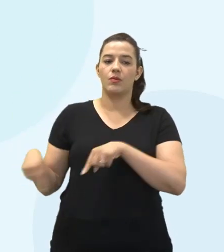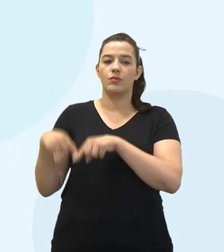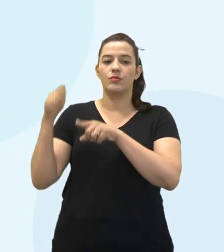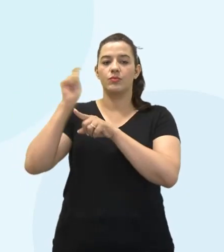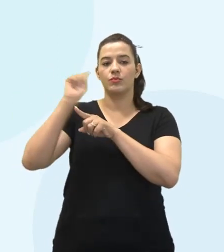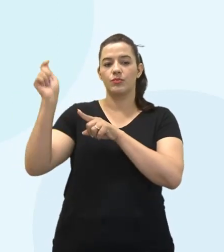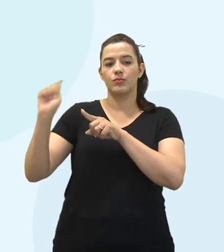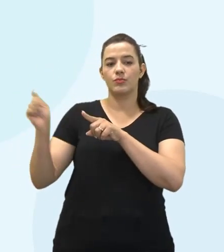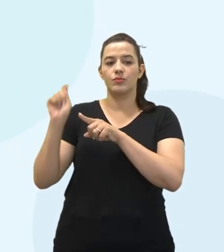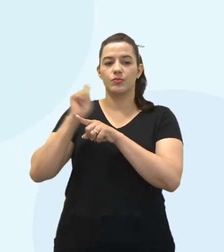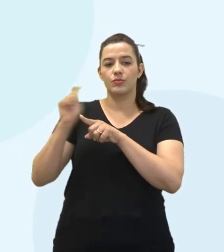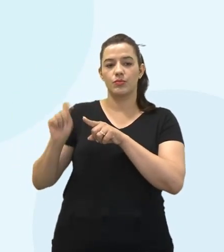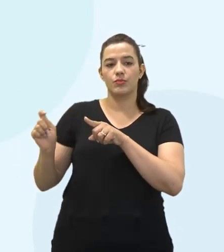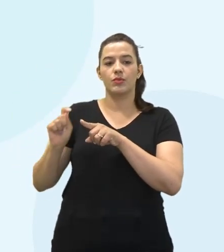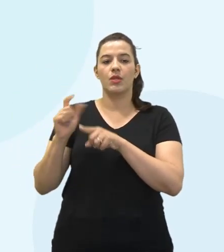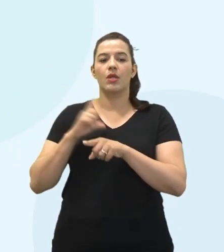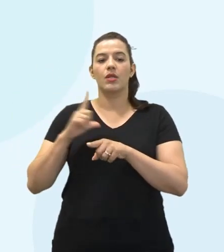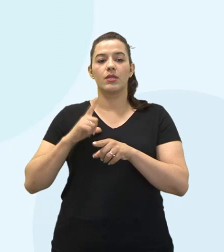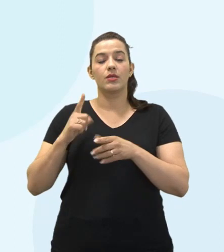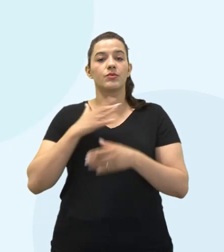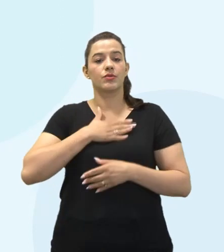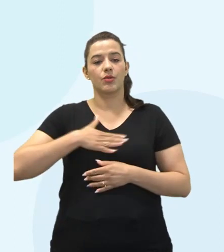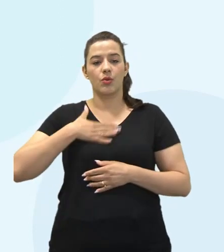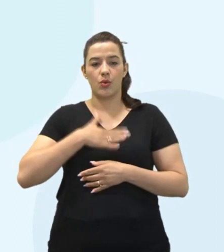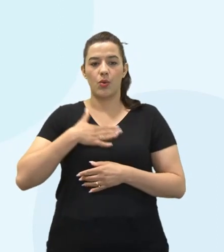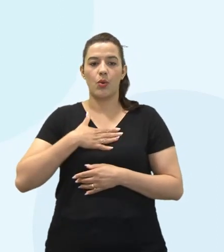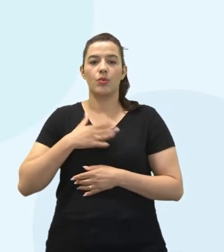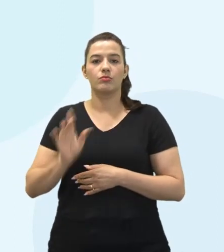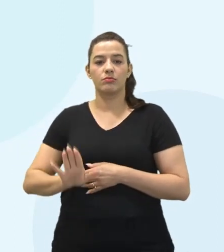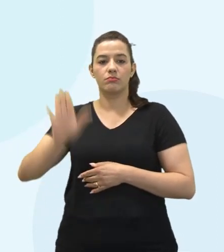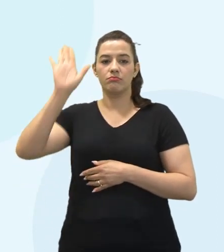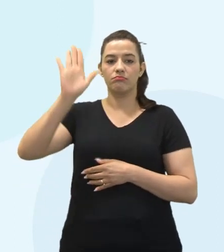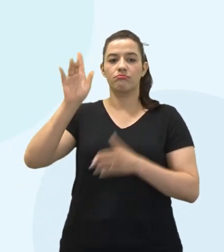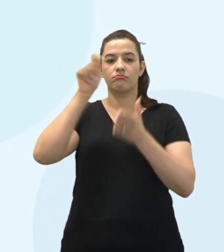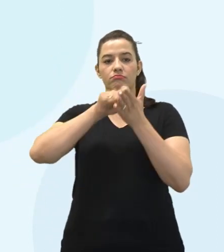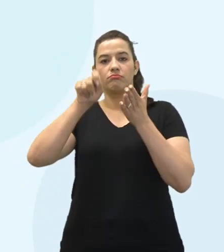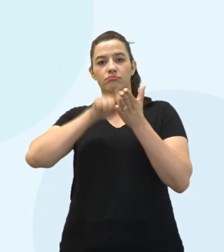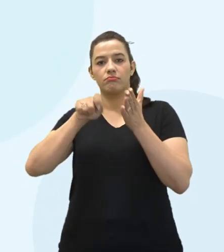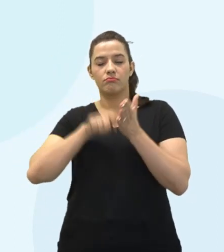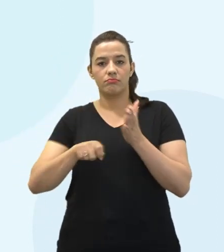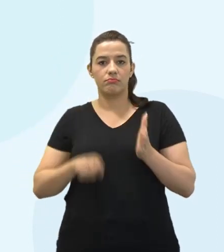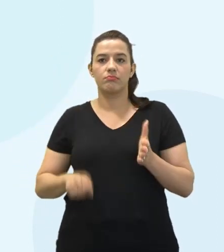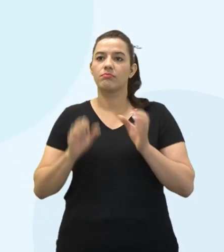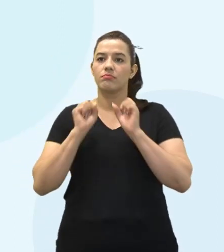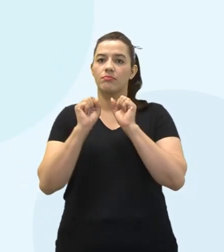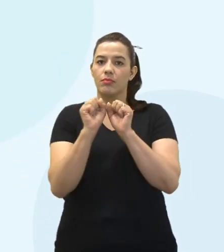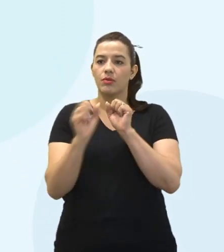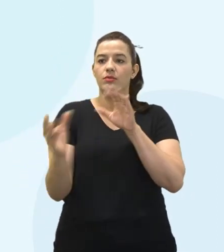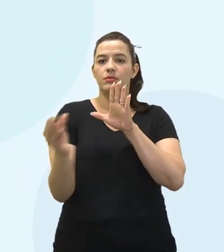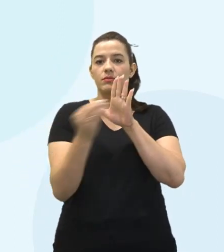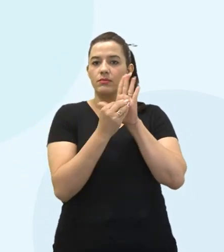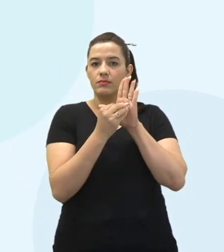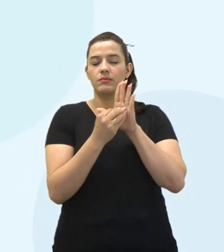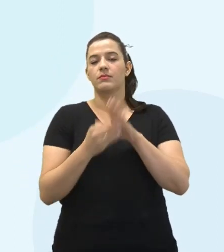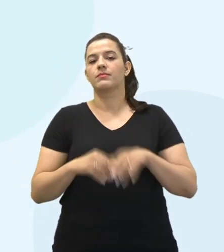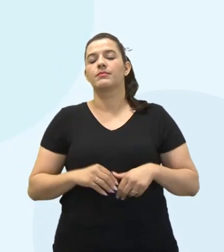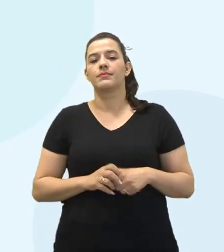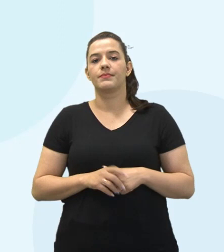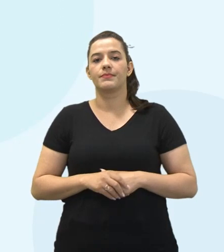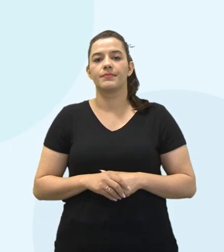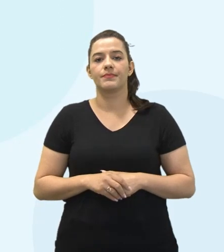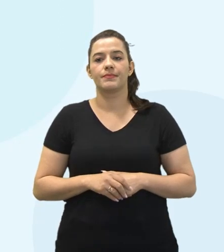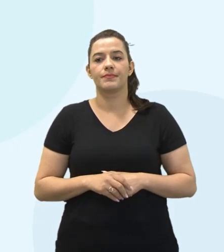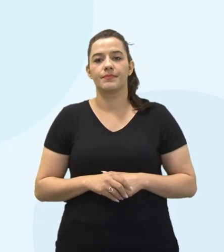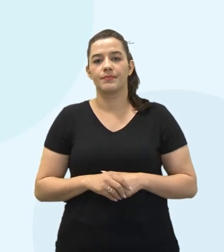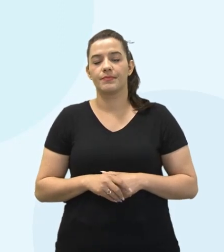né Tem alunos que adoram ele para lusa né o escrever na lousa Então ele pode registrar essa resolução na lousa